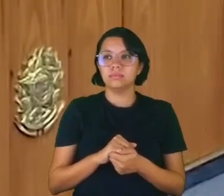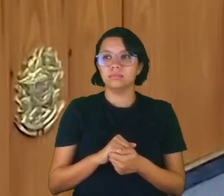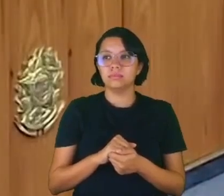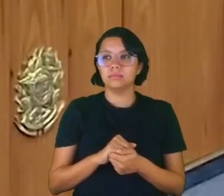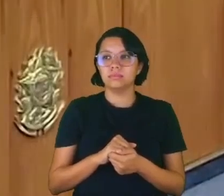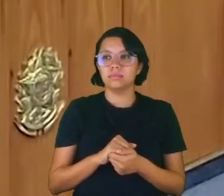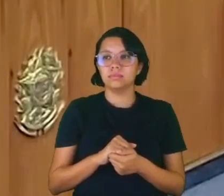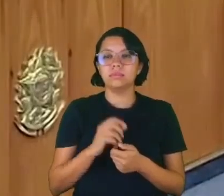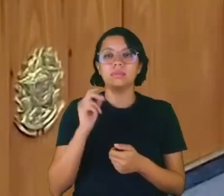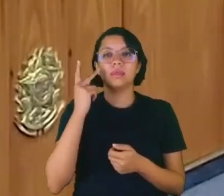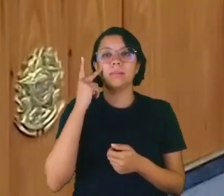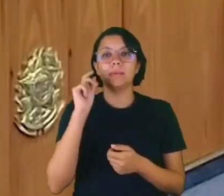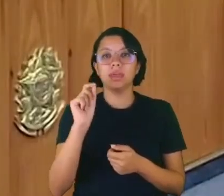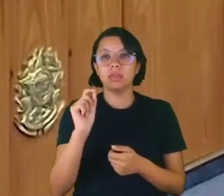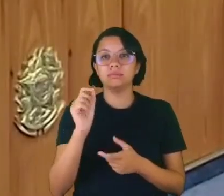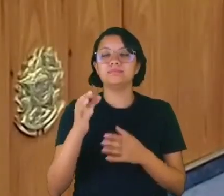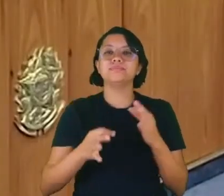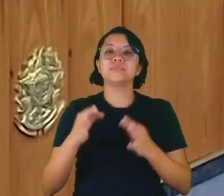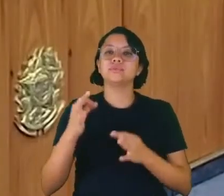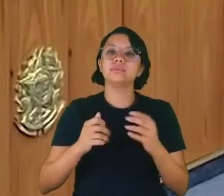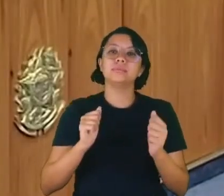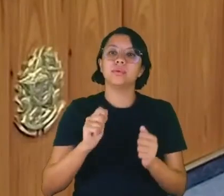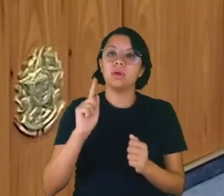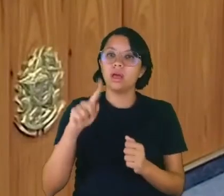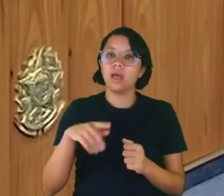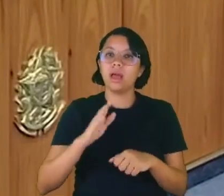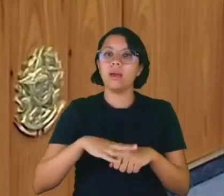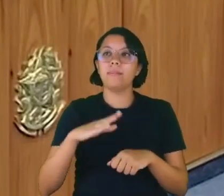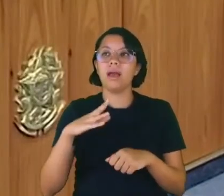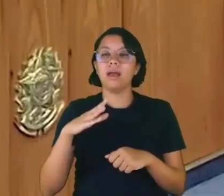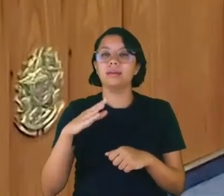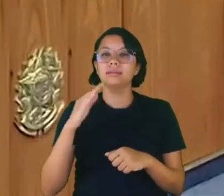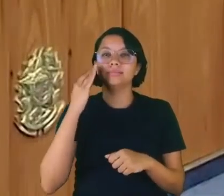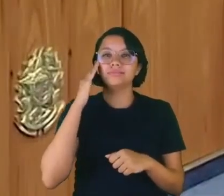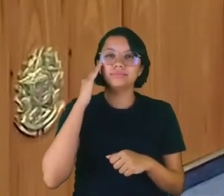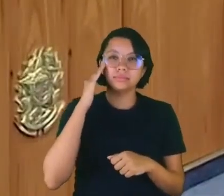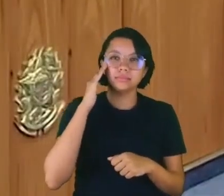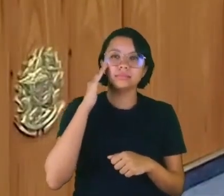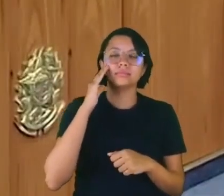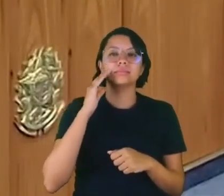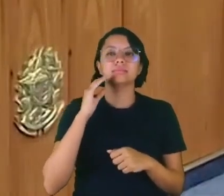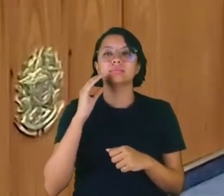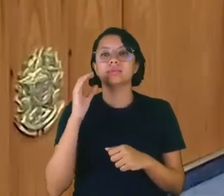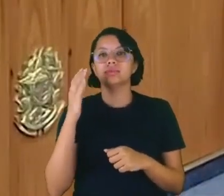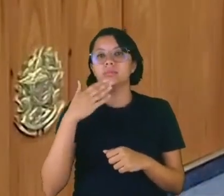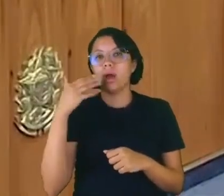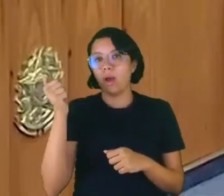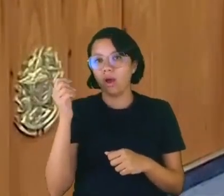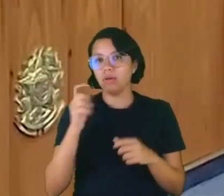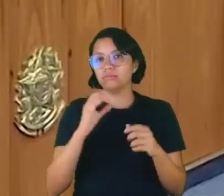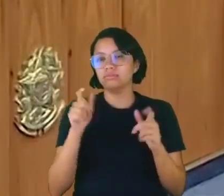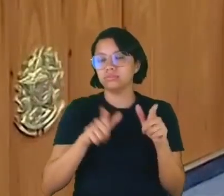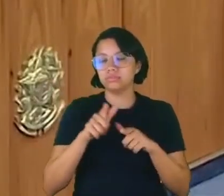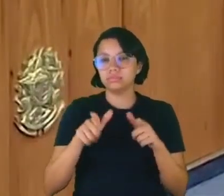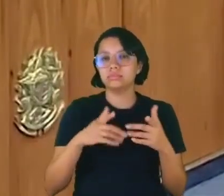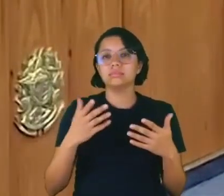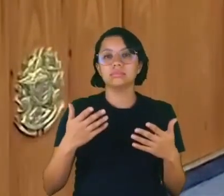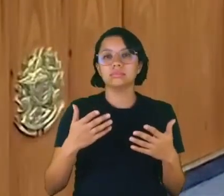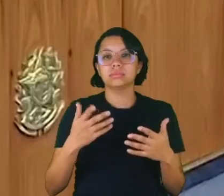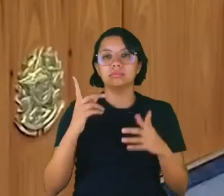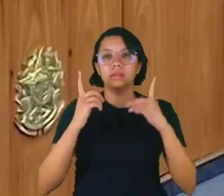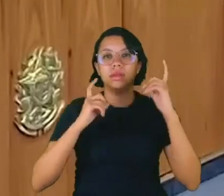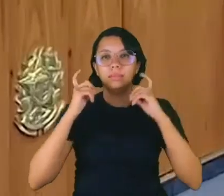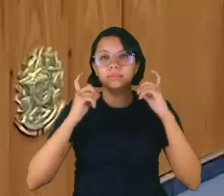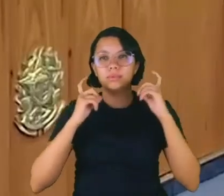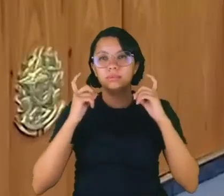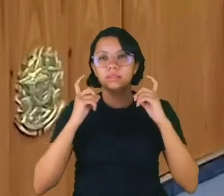para que o judiciário possa ser mais racional e efetivo. E uma